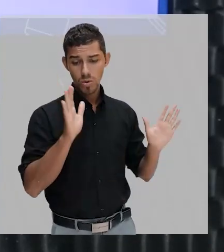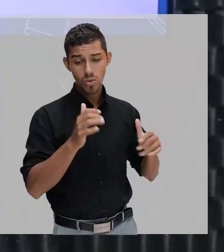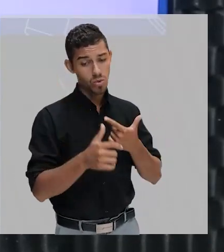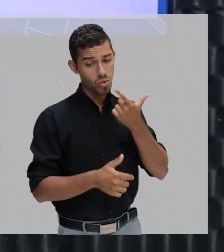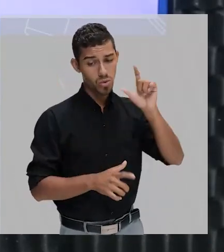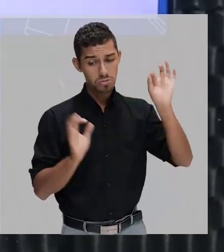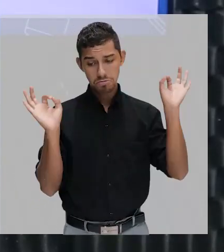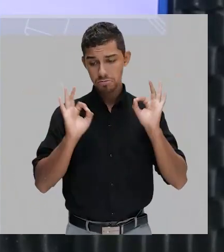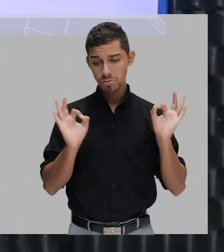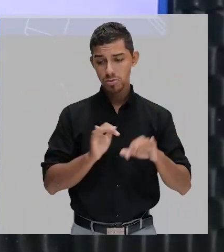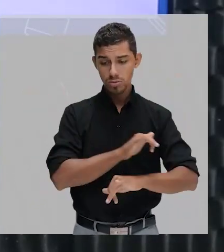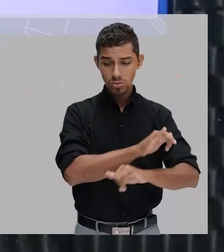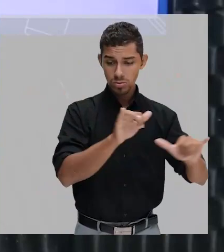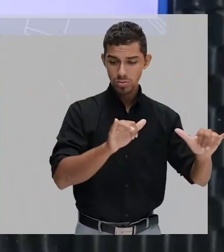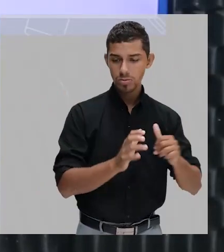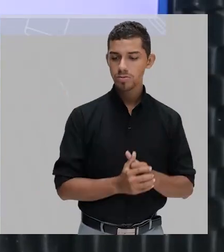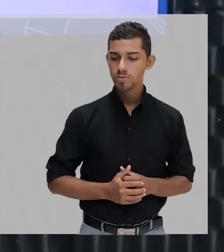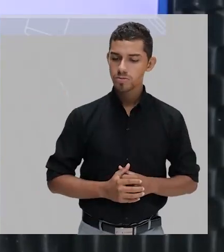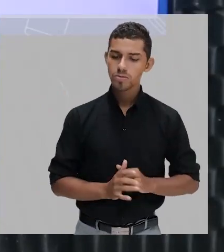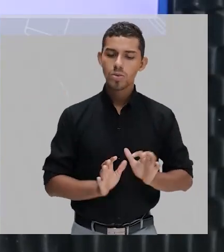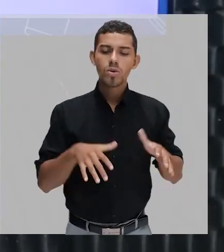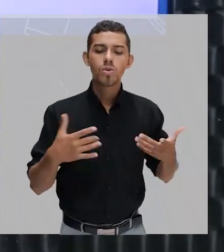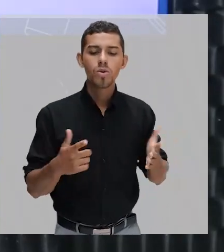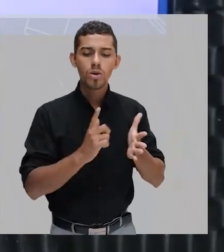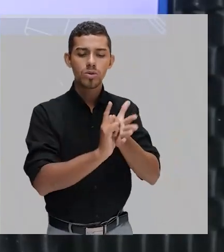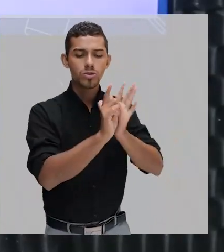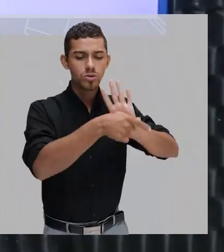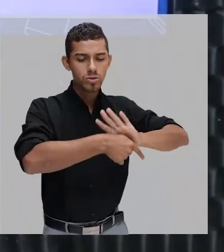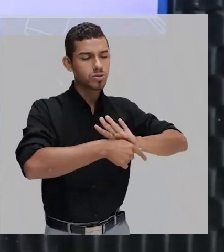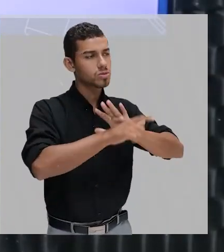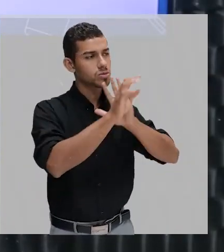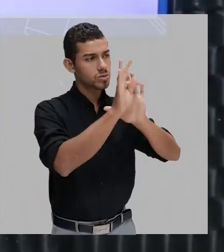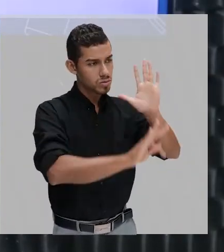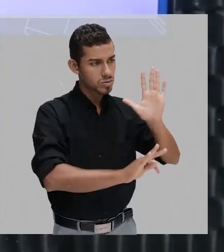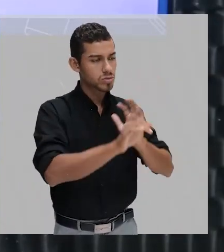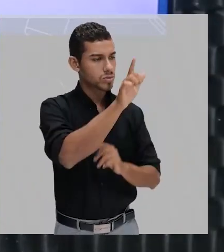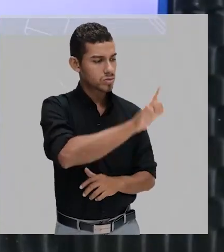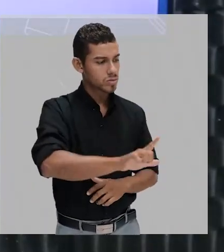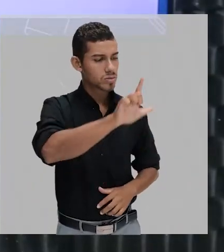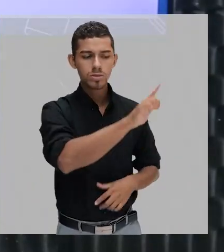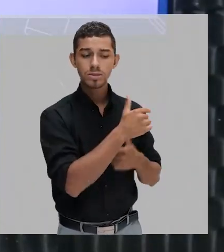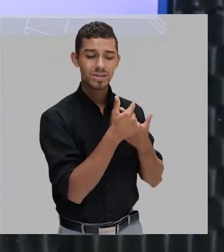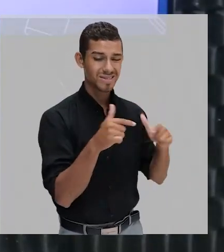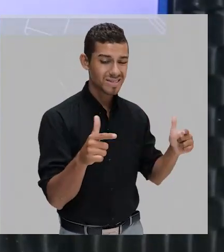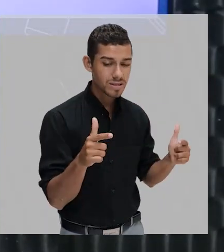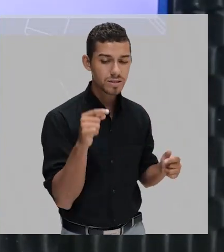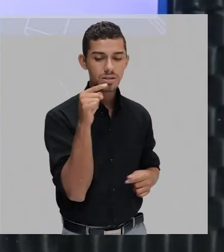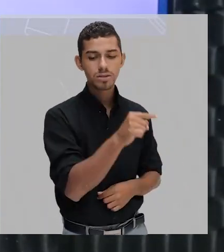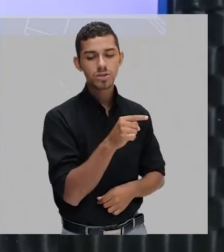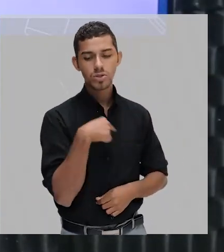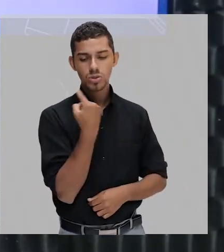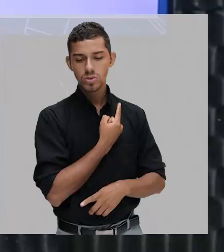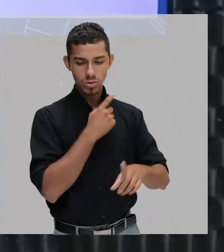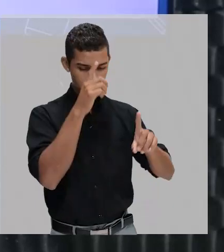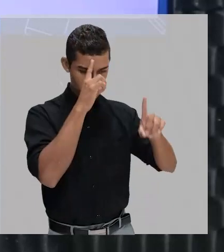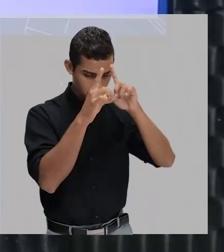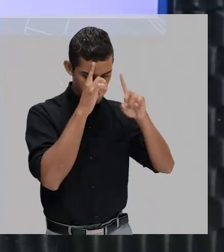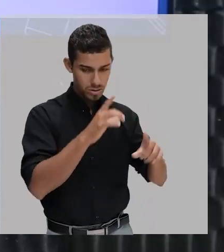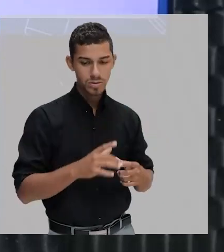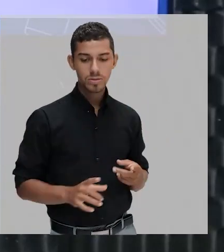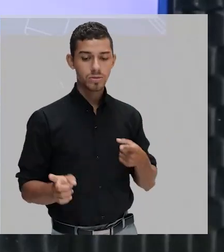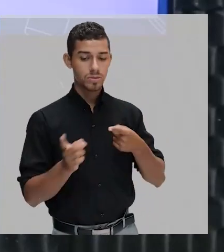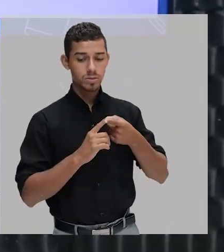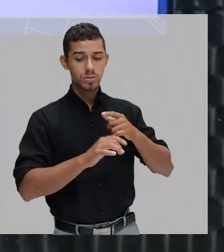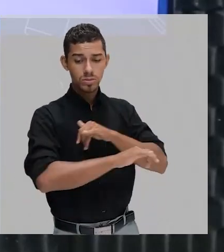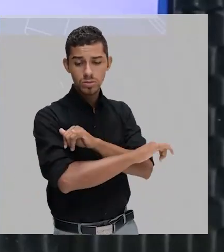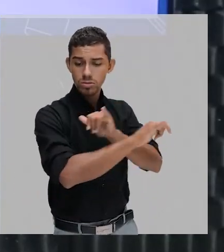outros não, como a notícia. Quais são os gêneros textuais não literários que mais fazem parte do nosso dia a dia? São